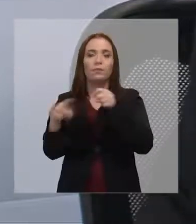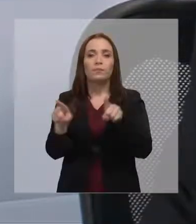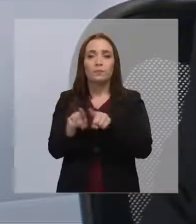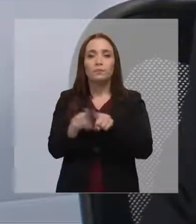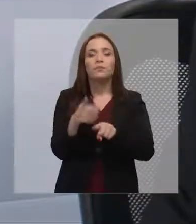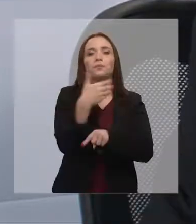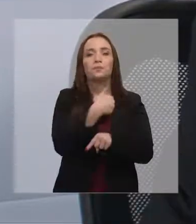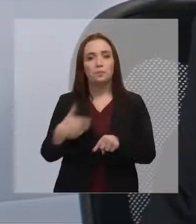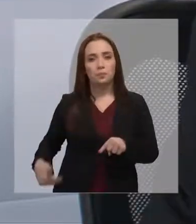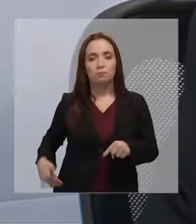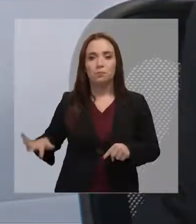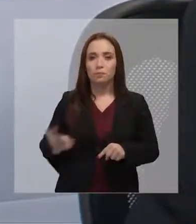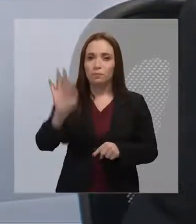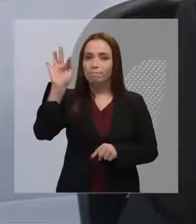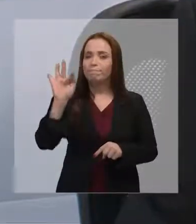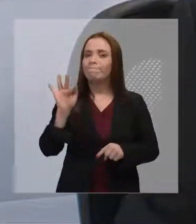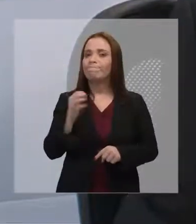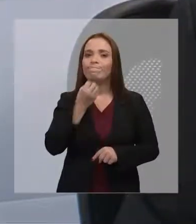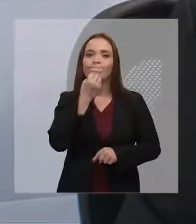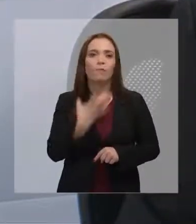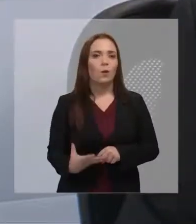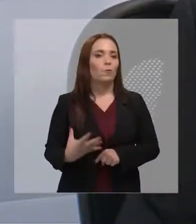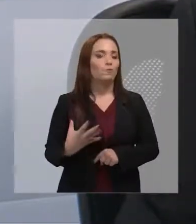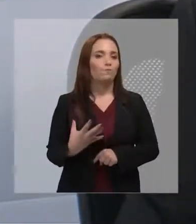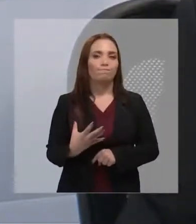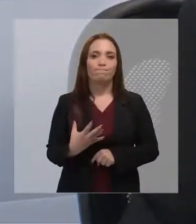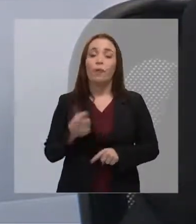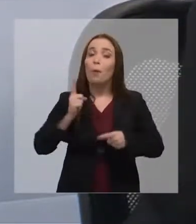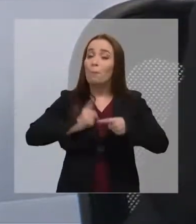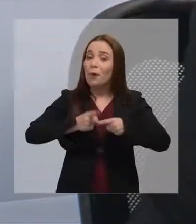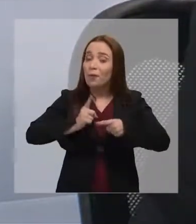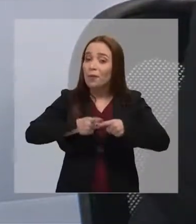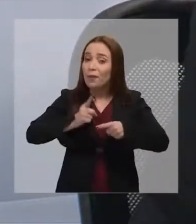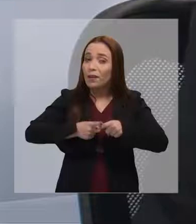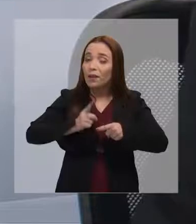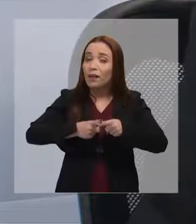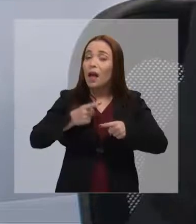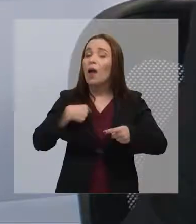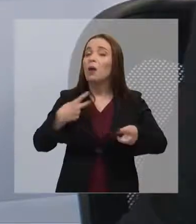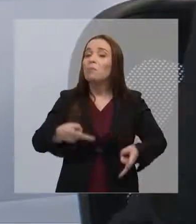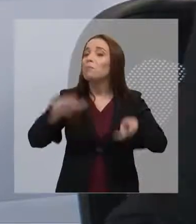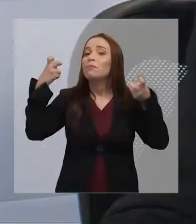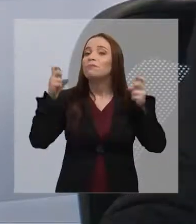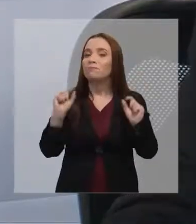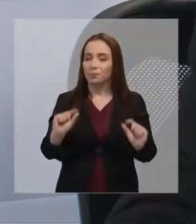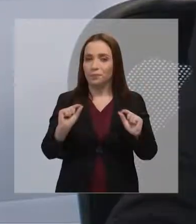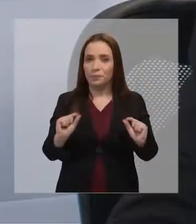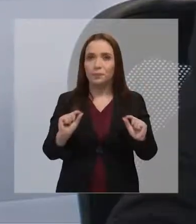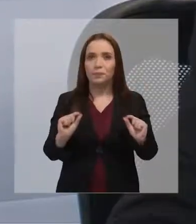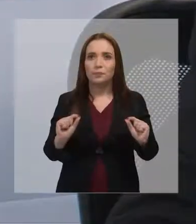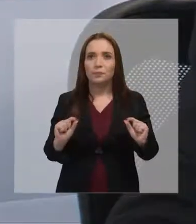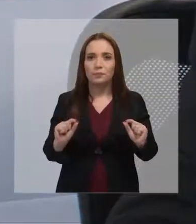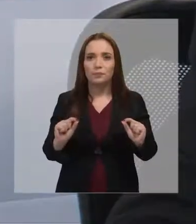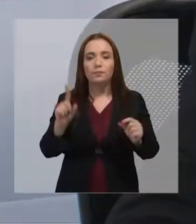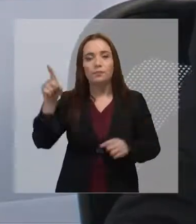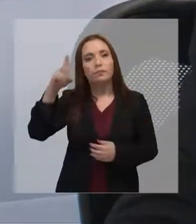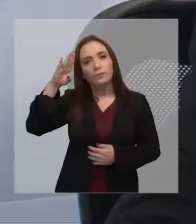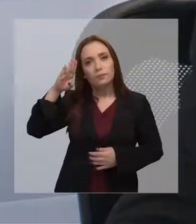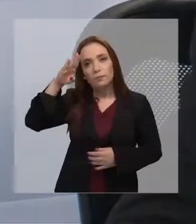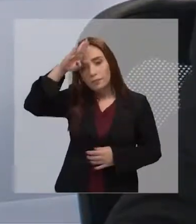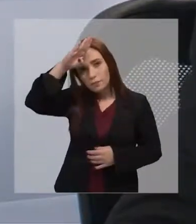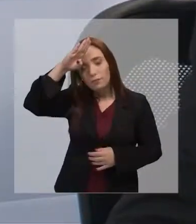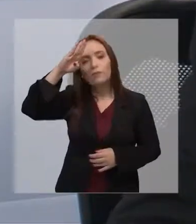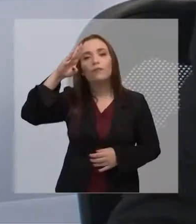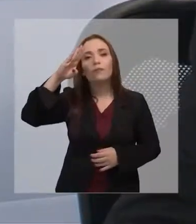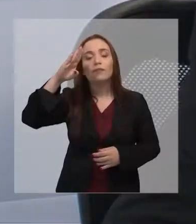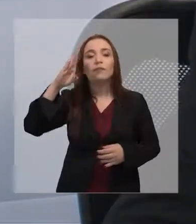do governo federal, não foi uma boa ideia. Porque me parece que a fatura que Jair